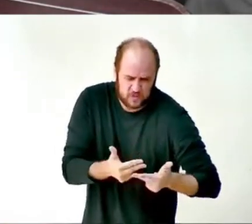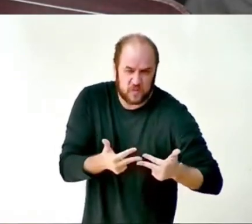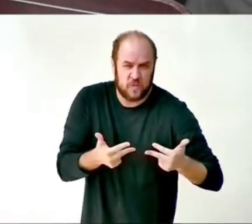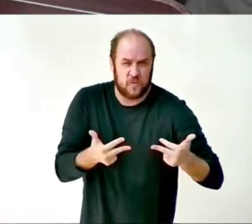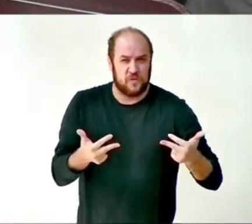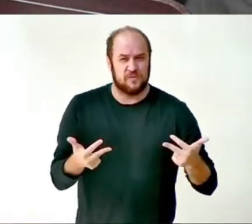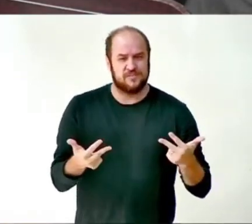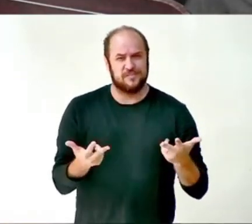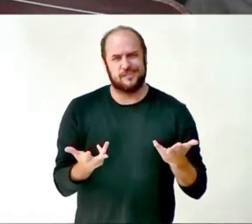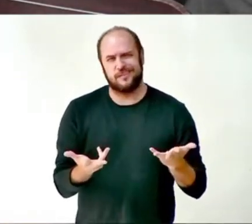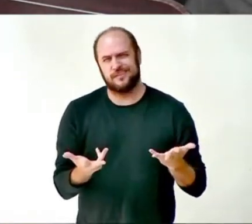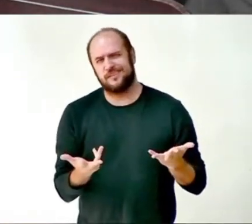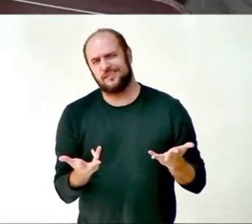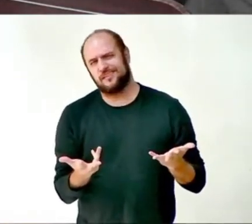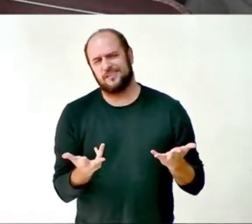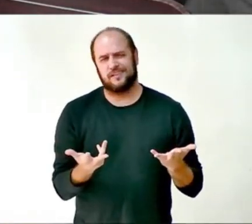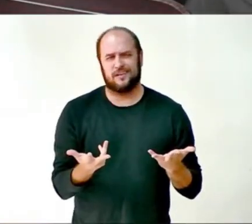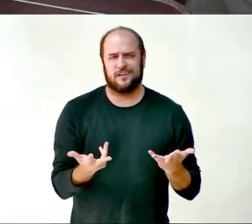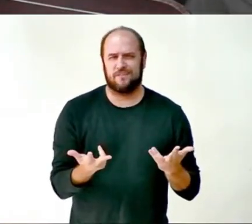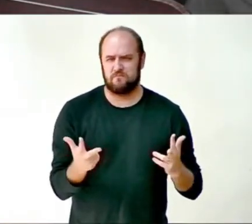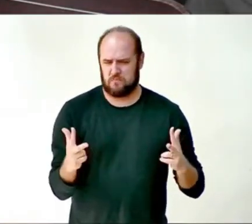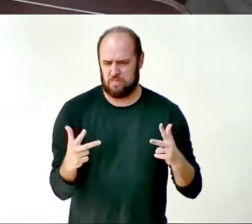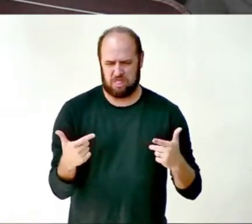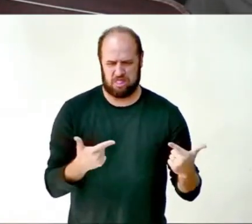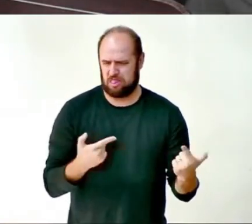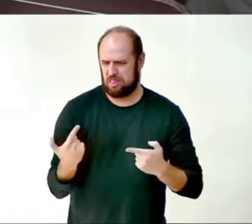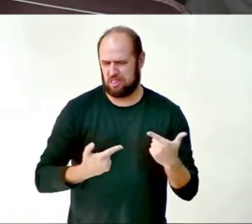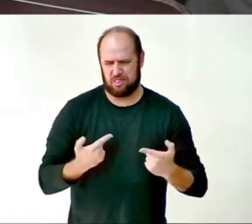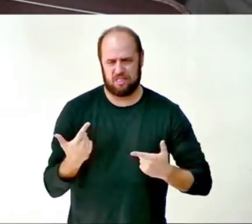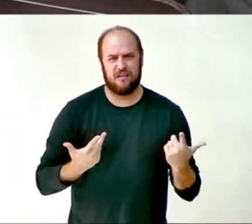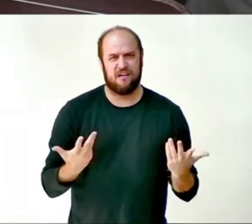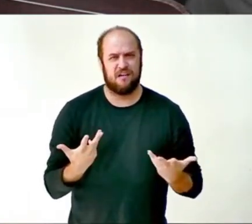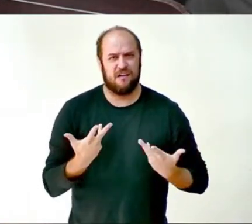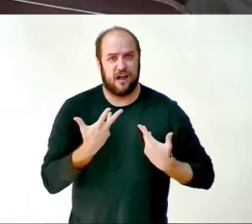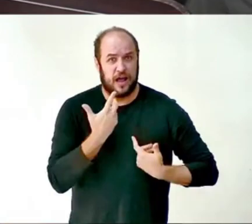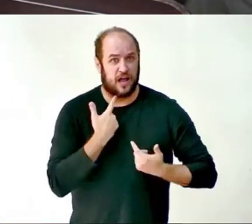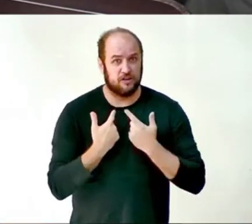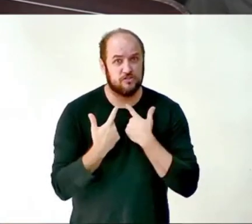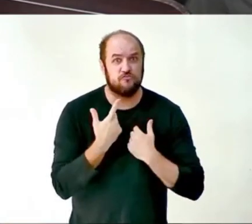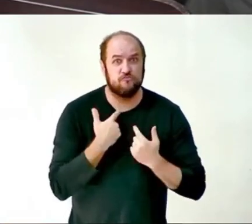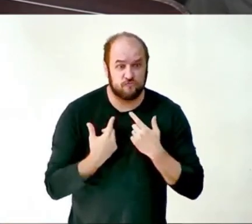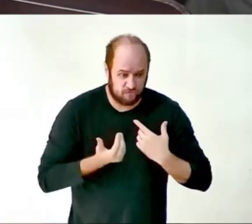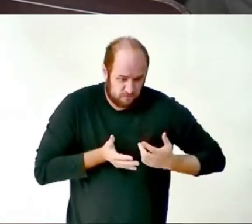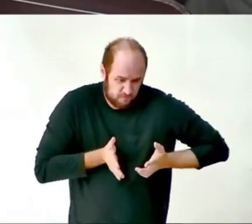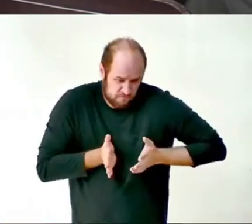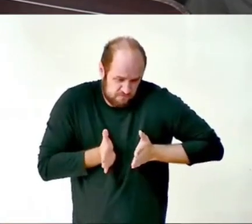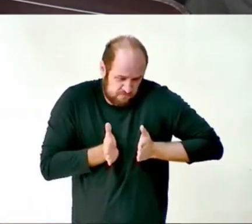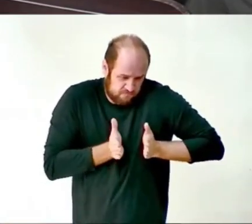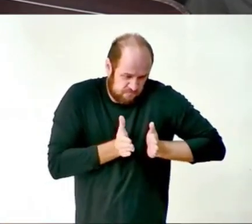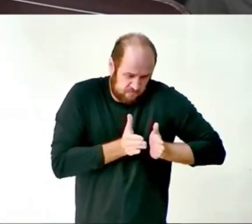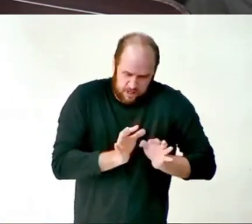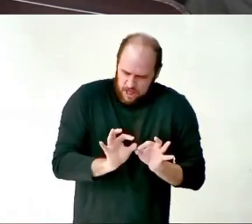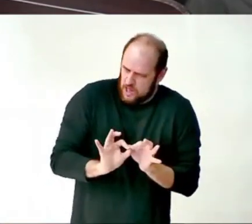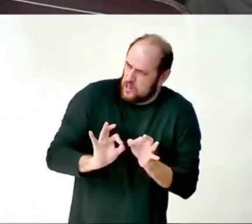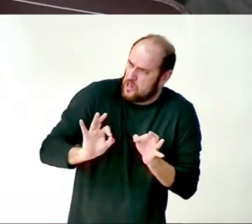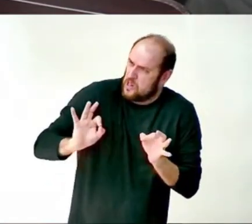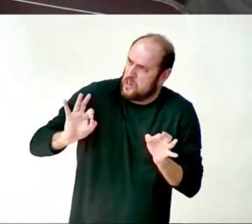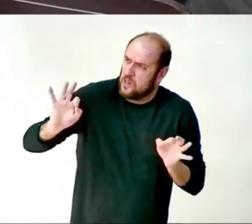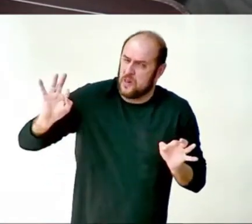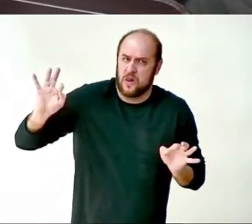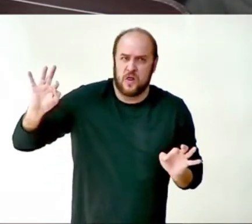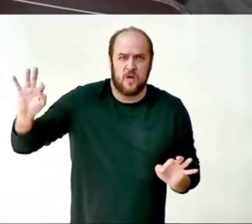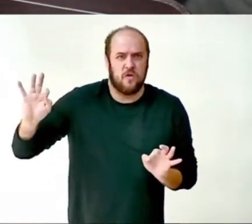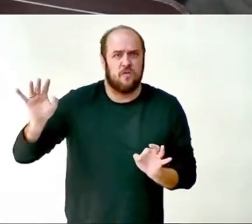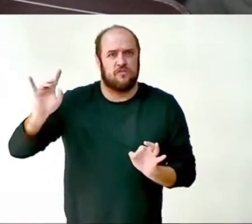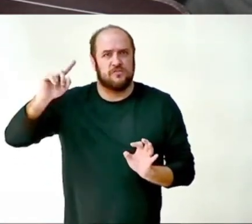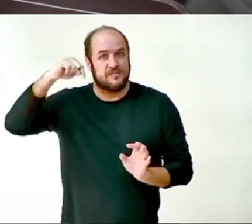coisas, por lados em disputas? Será que não somos arrastados para longe de um tema